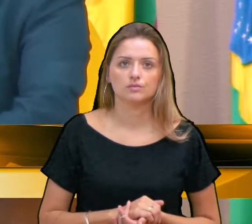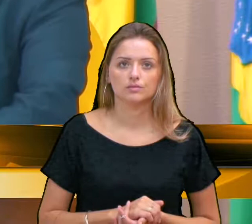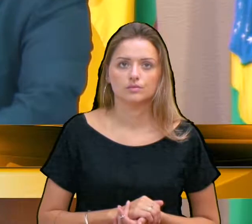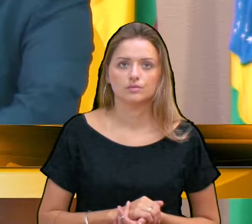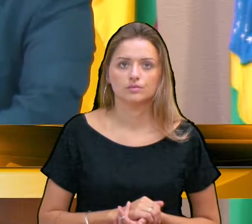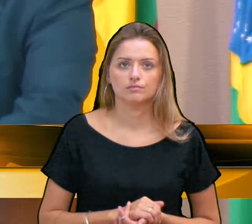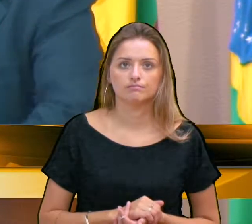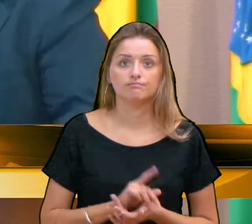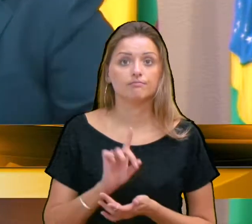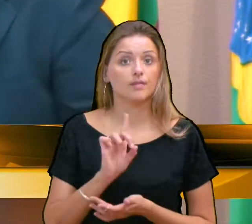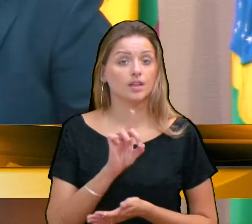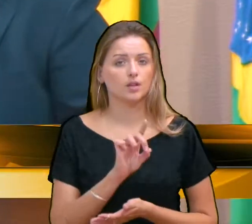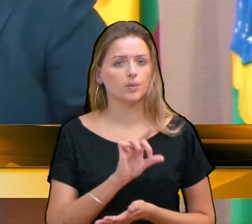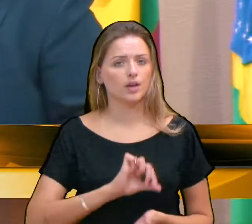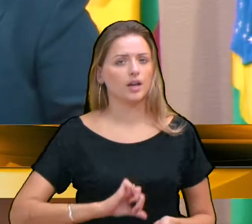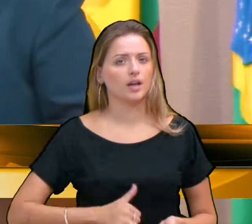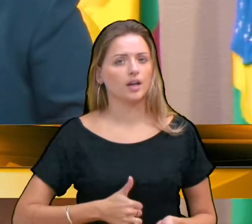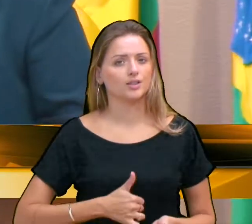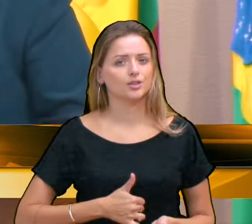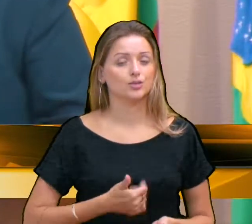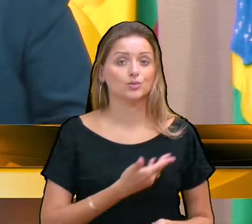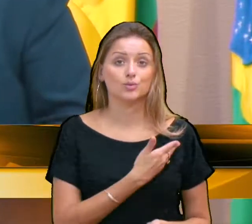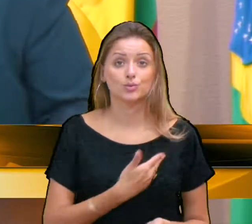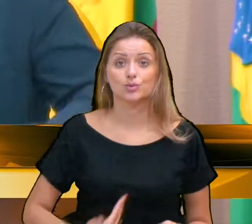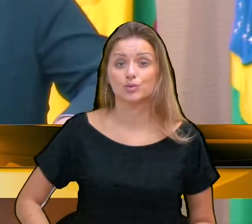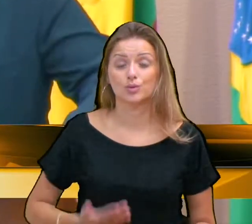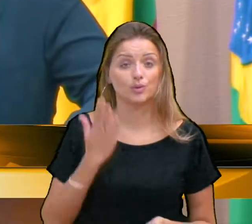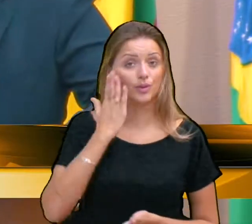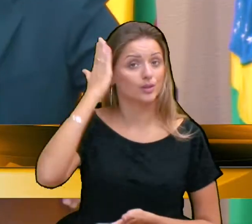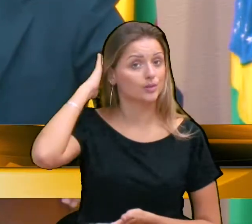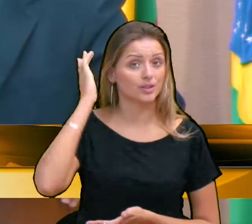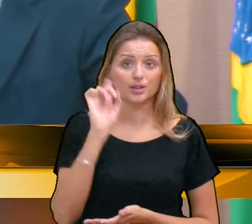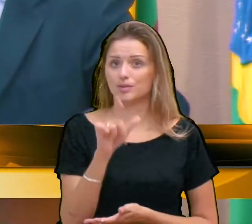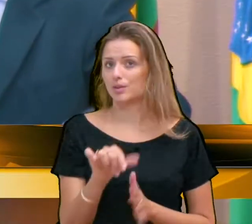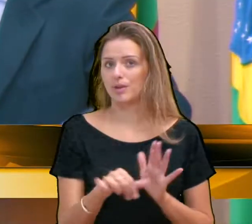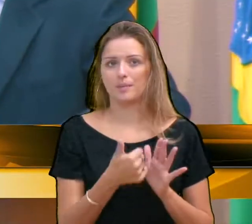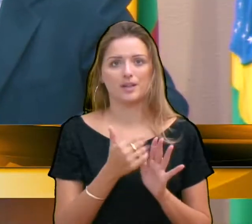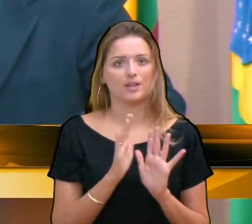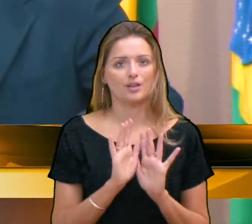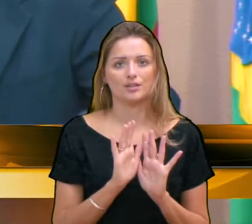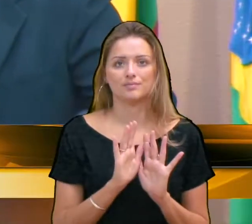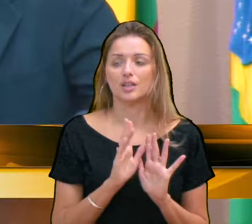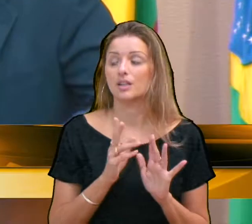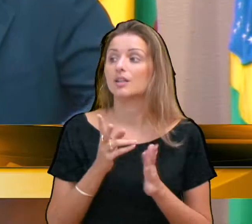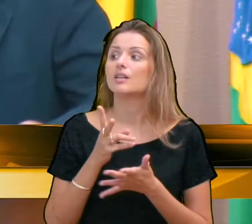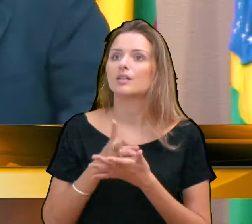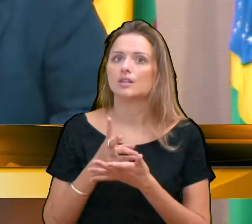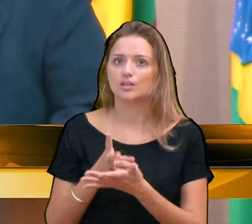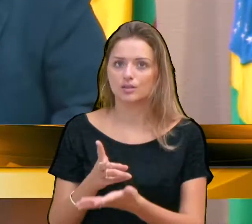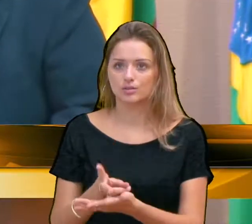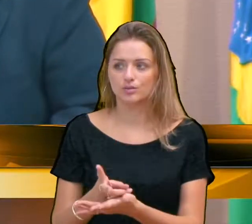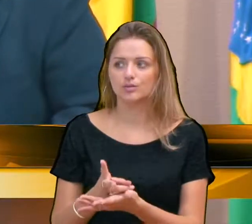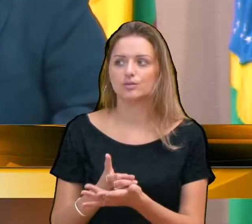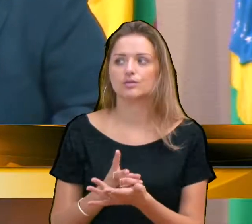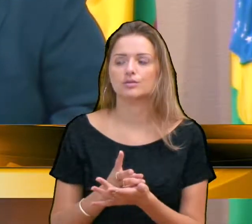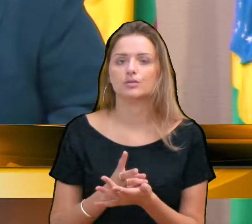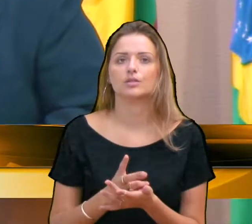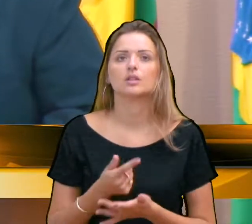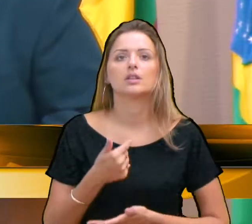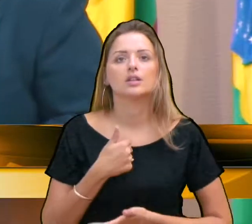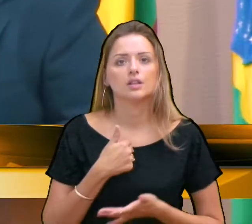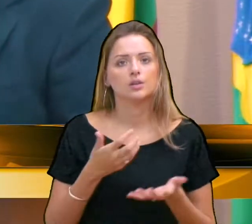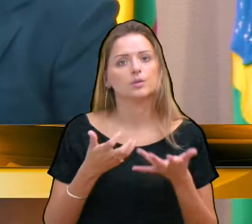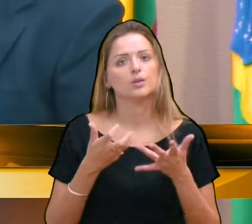as atitudes do governo não têm sido as melhores, né? E pelo jeito continua. Mas eu quero